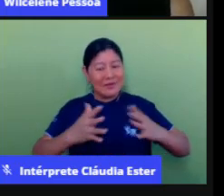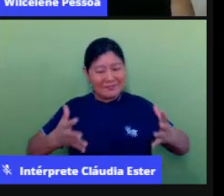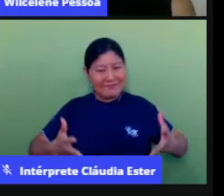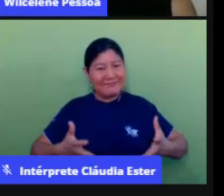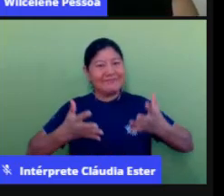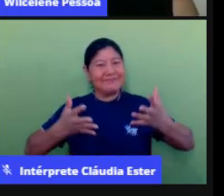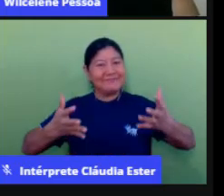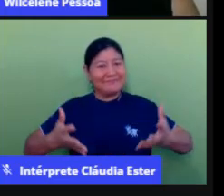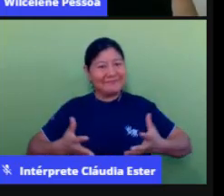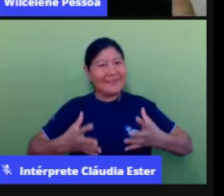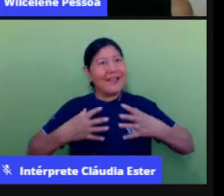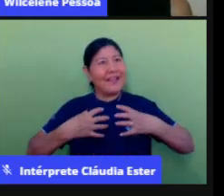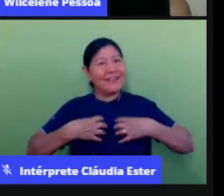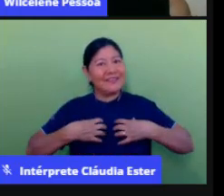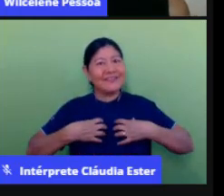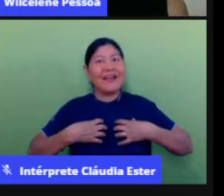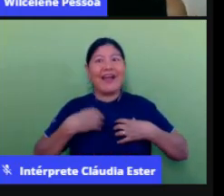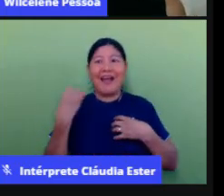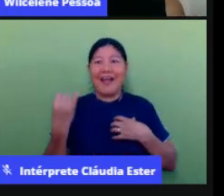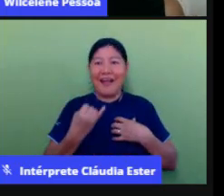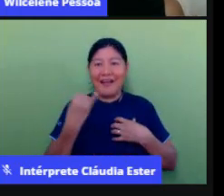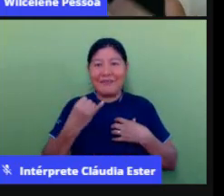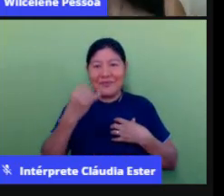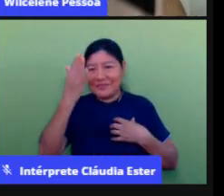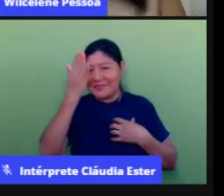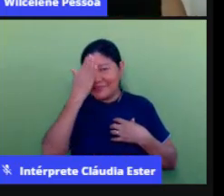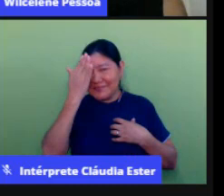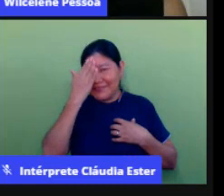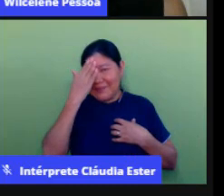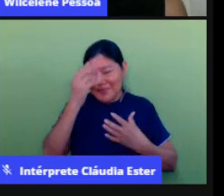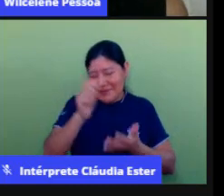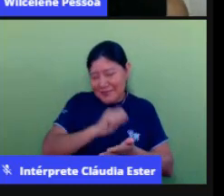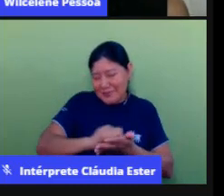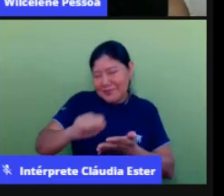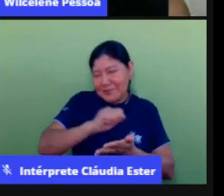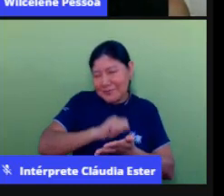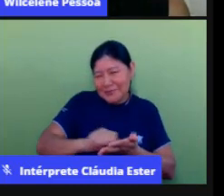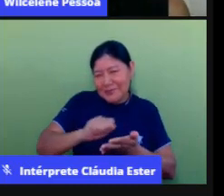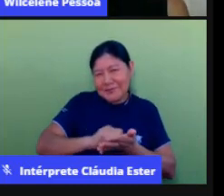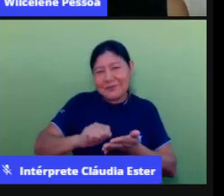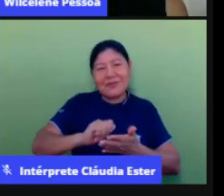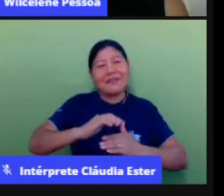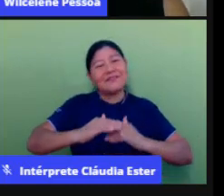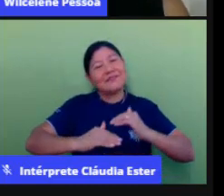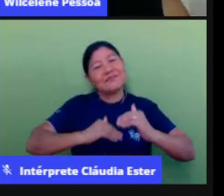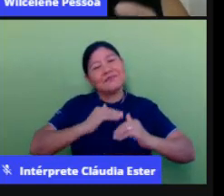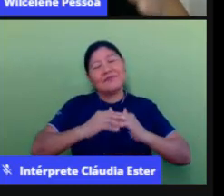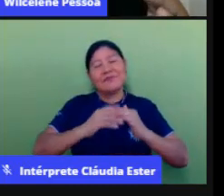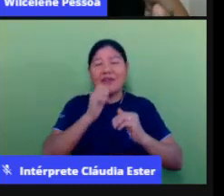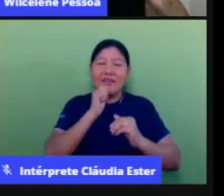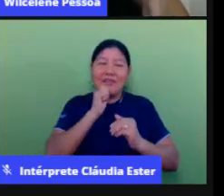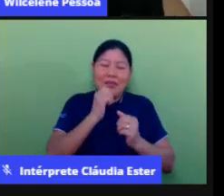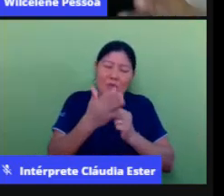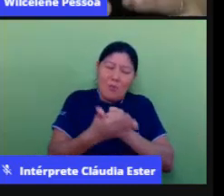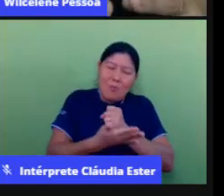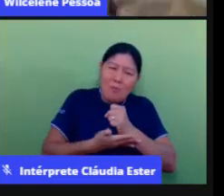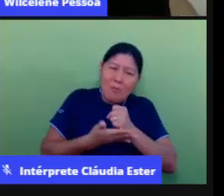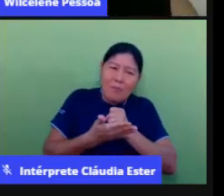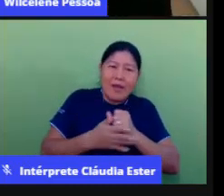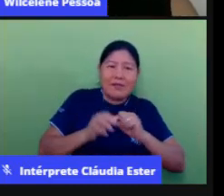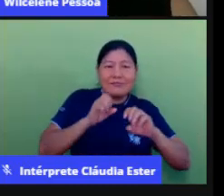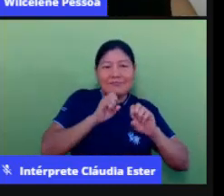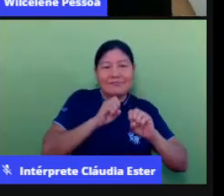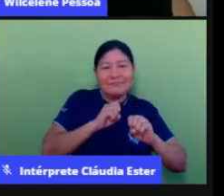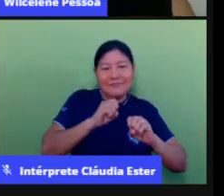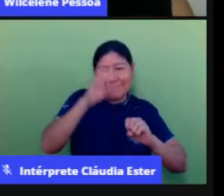ela compreende como um registro escrito. Né? Ela está no processo de aquisição disso. Então, essa é